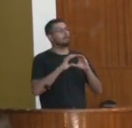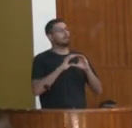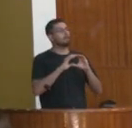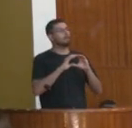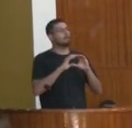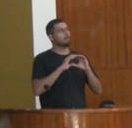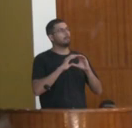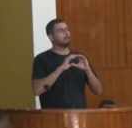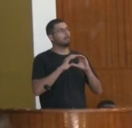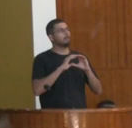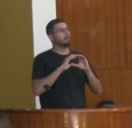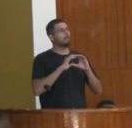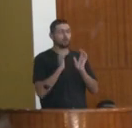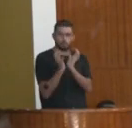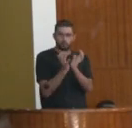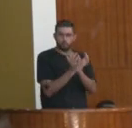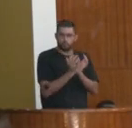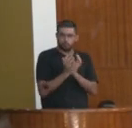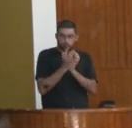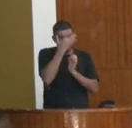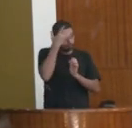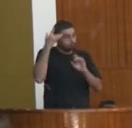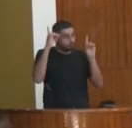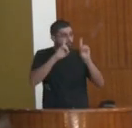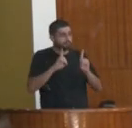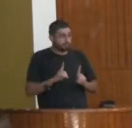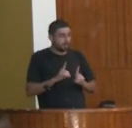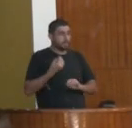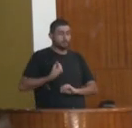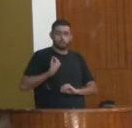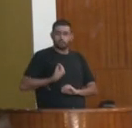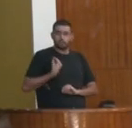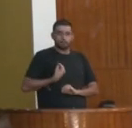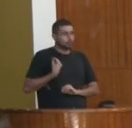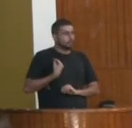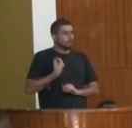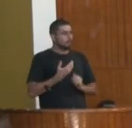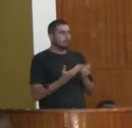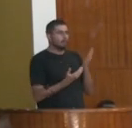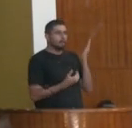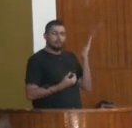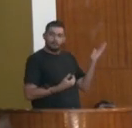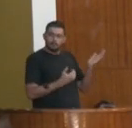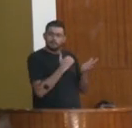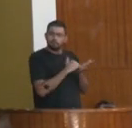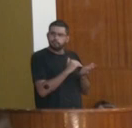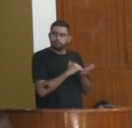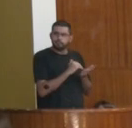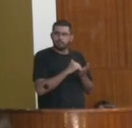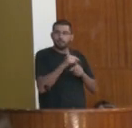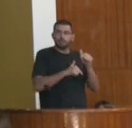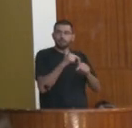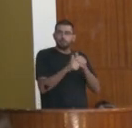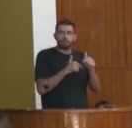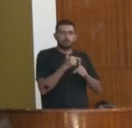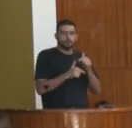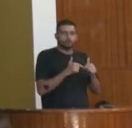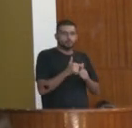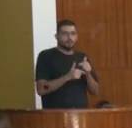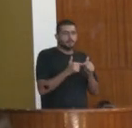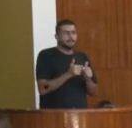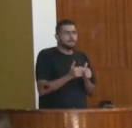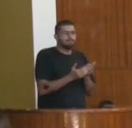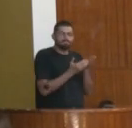Comissão da Pessoa com Deficiência, onde ele é uma das pessoas secretárias lá, e o trabalho que ele fez é de